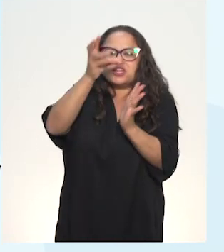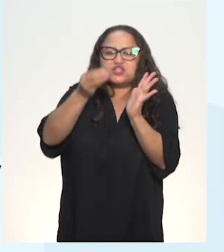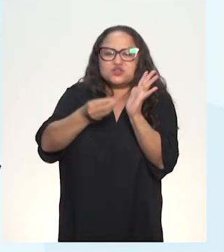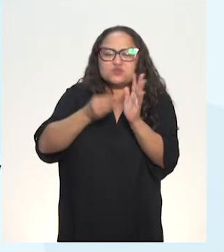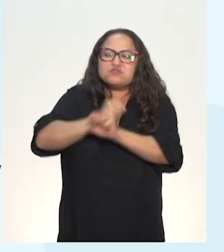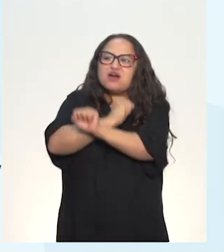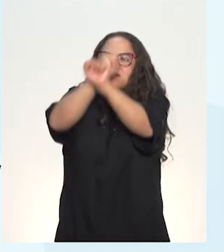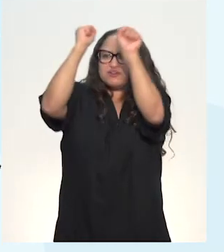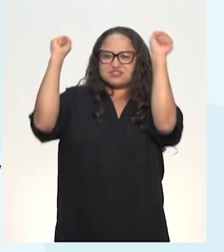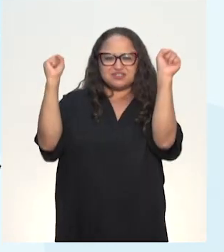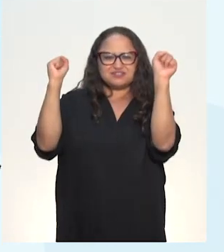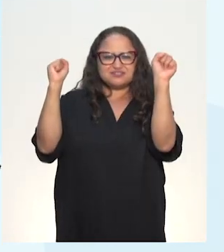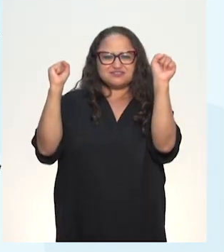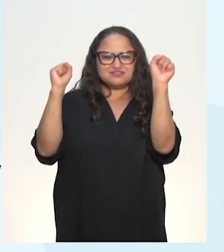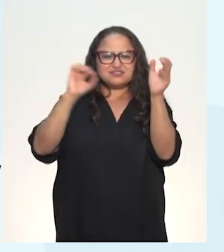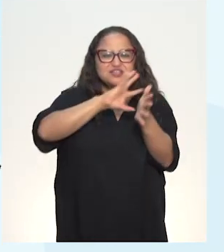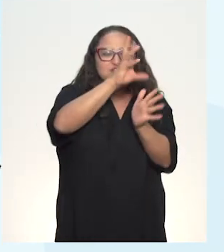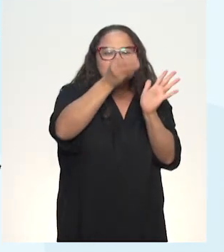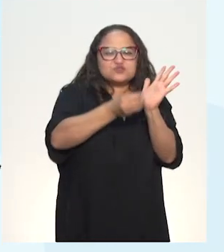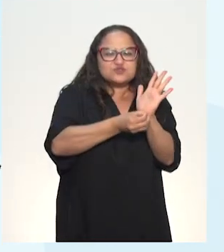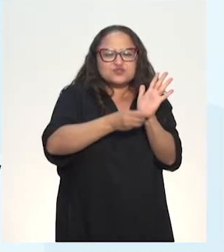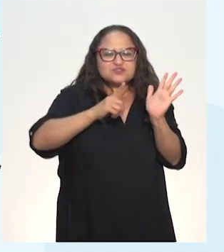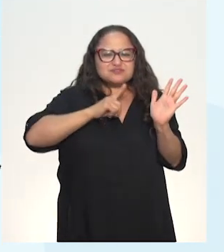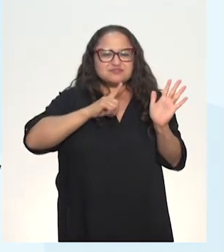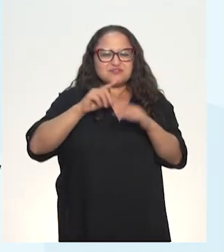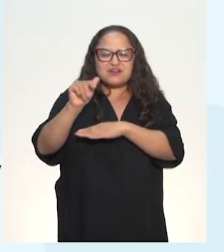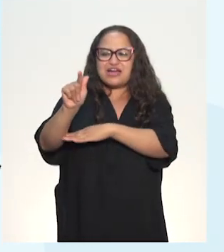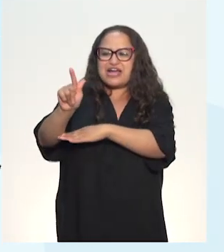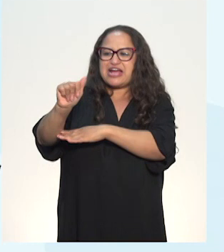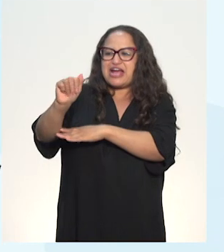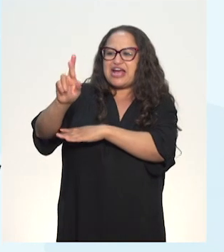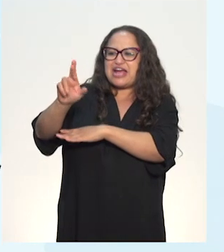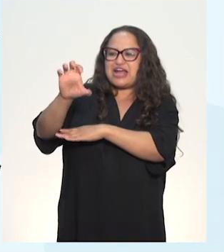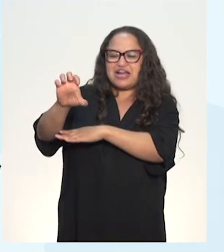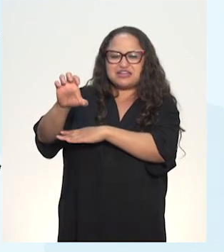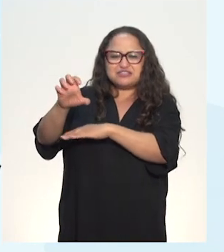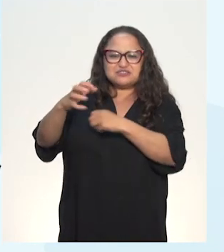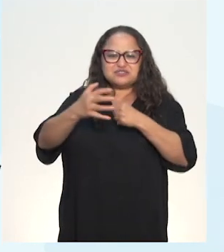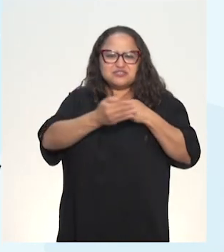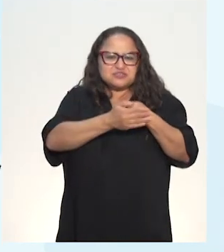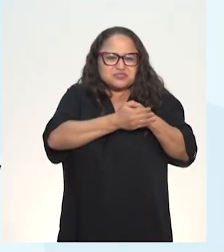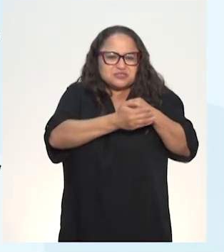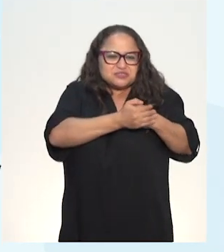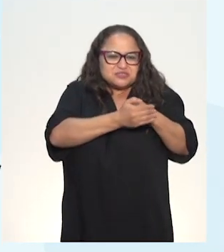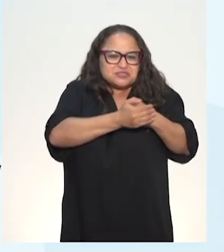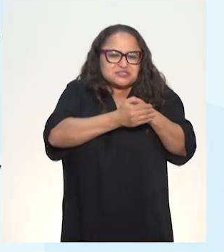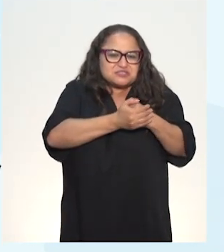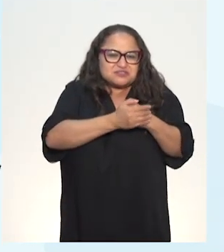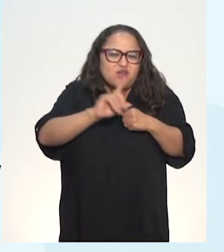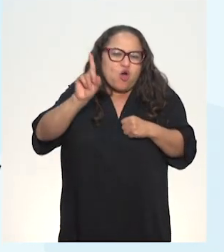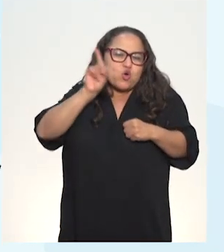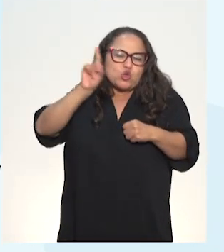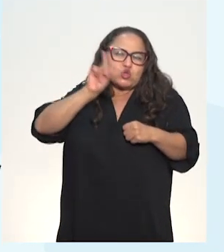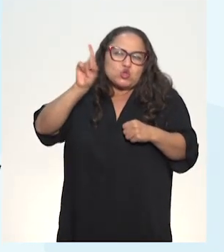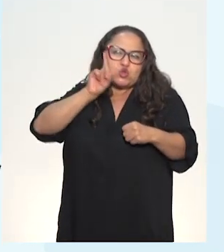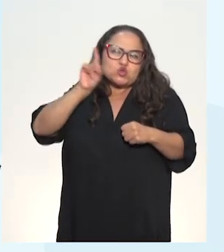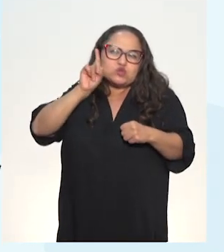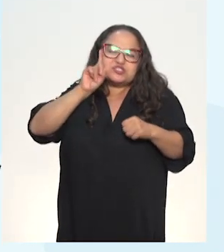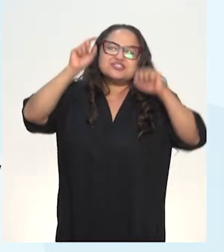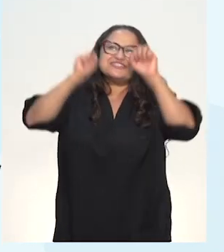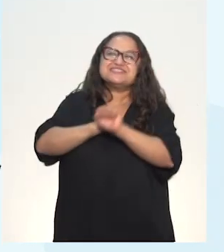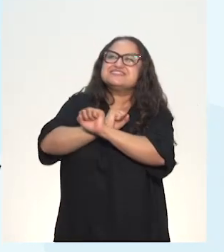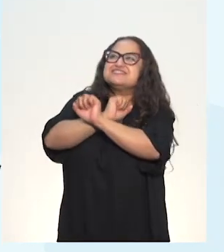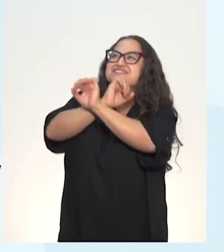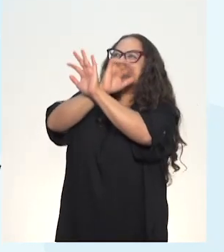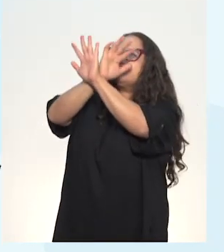dorme. Como o coração que tem que pulsar através da vigília e do sono, toda a manhã que raia, raia